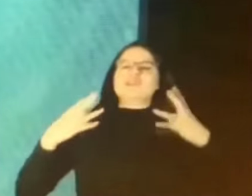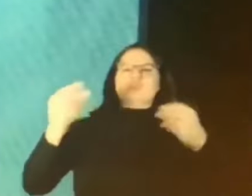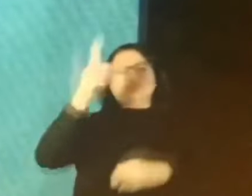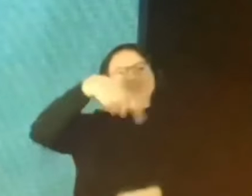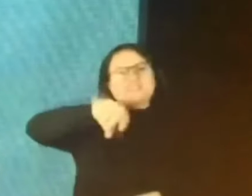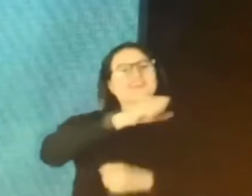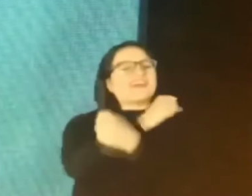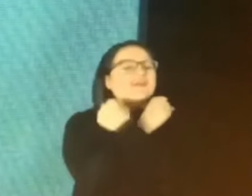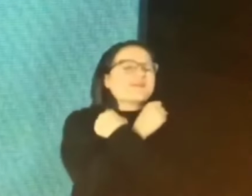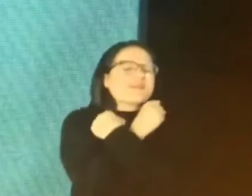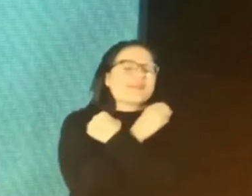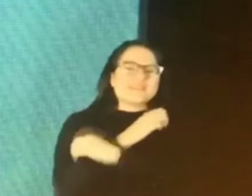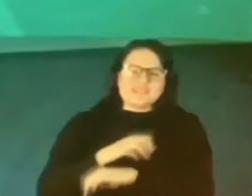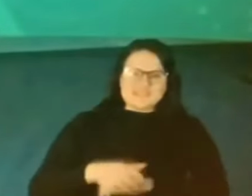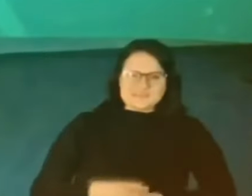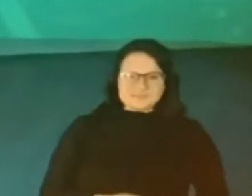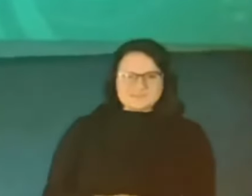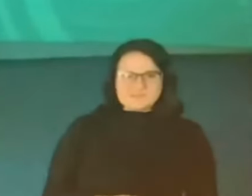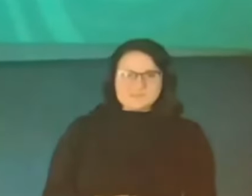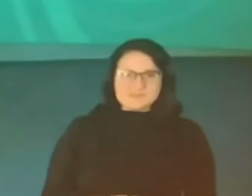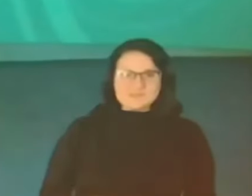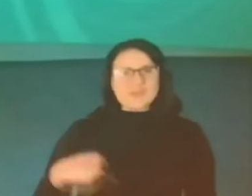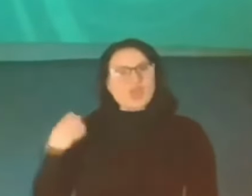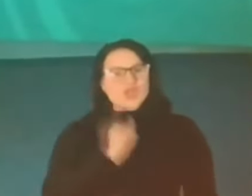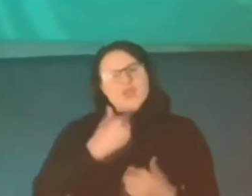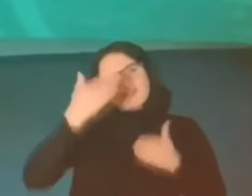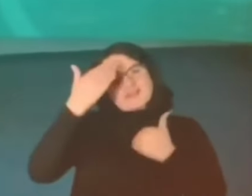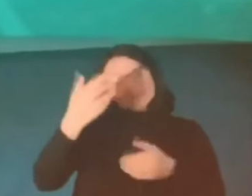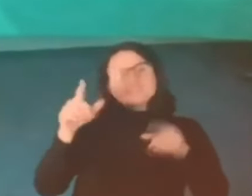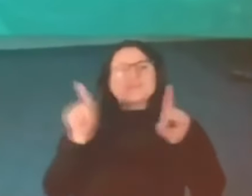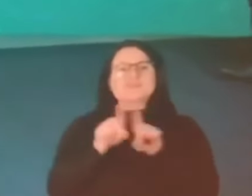Um grande abraço. Que agradecemos você e também aos nossos convidados.